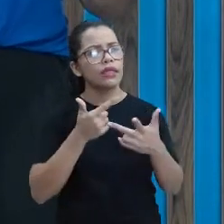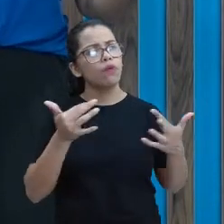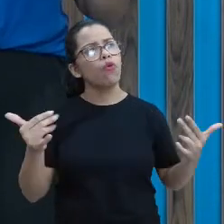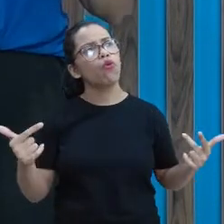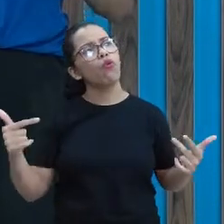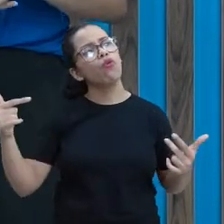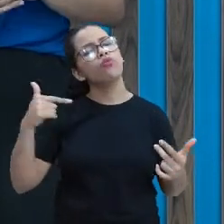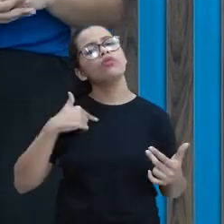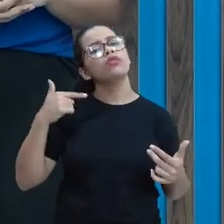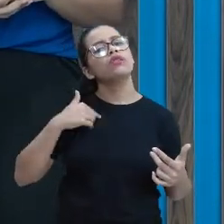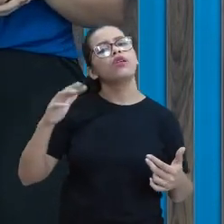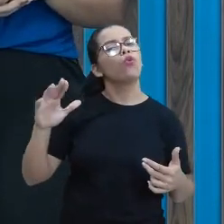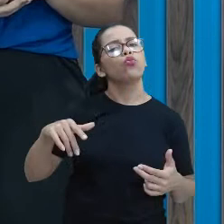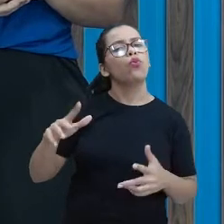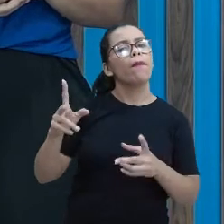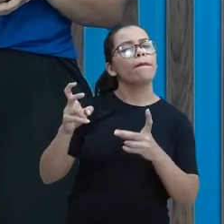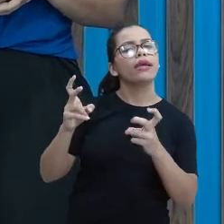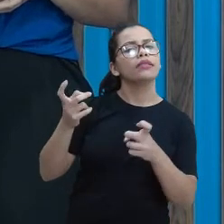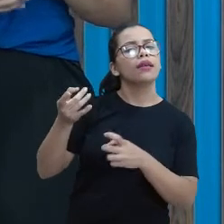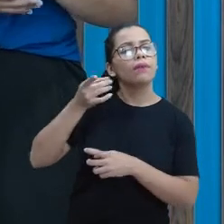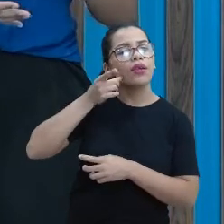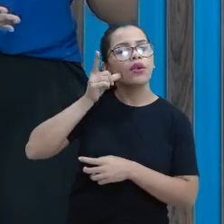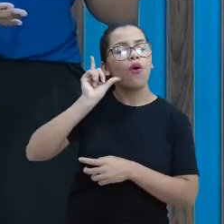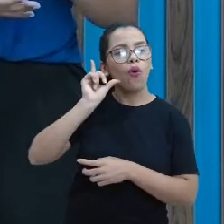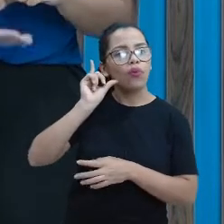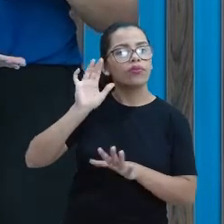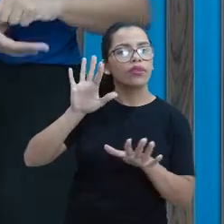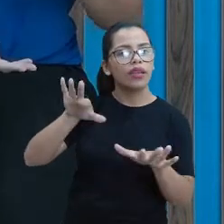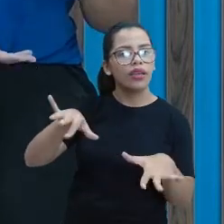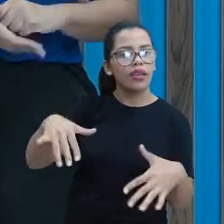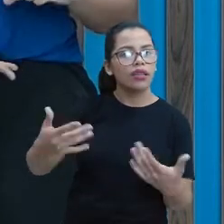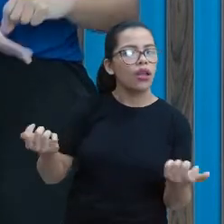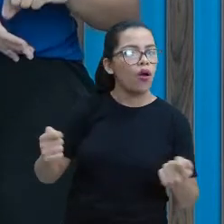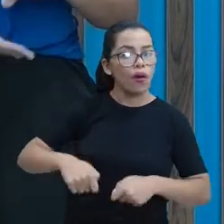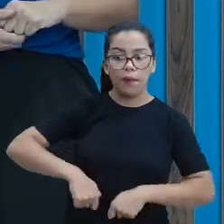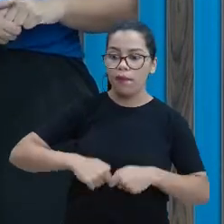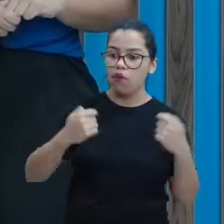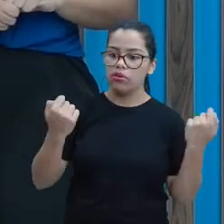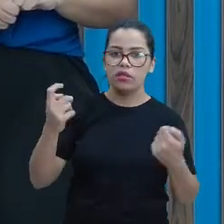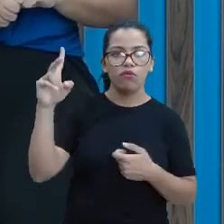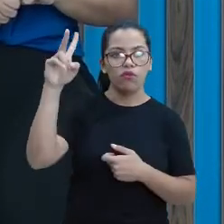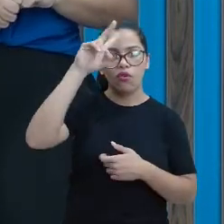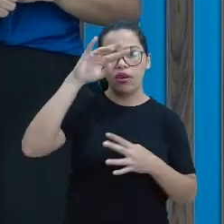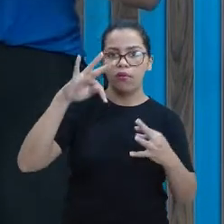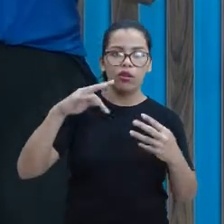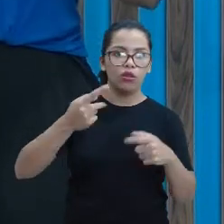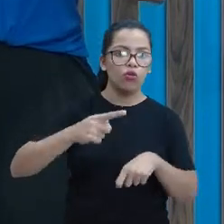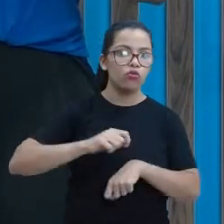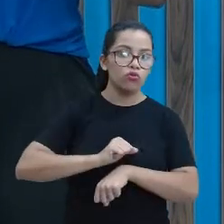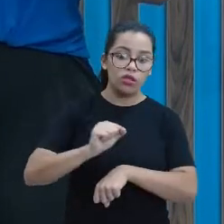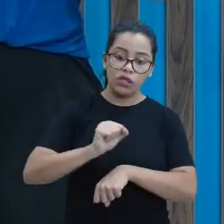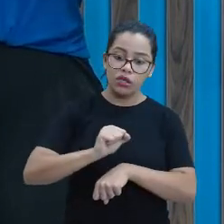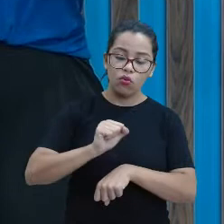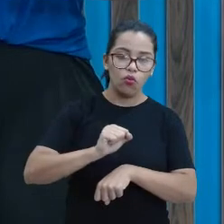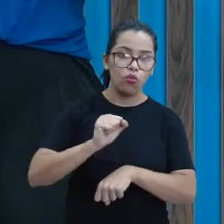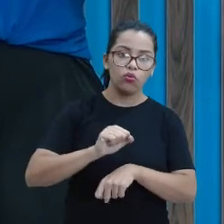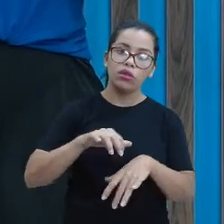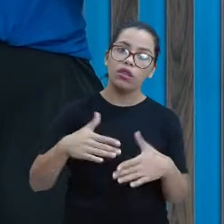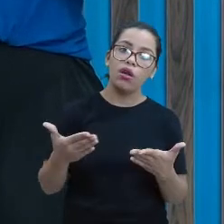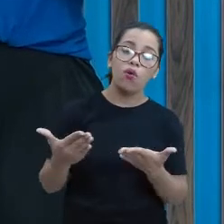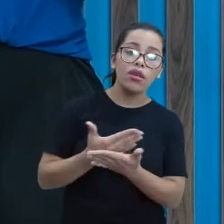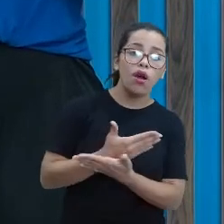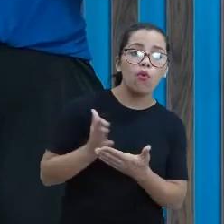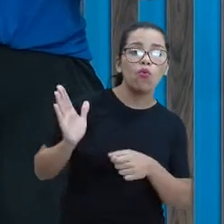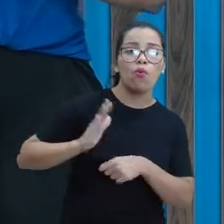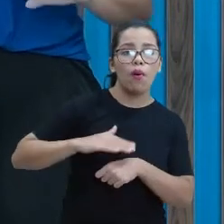minha memória já não é a mesma. E é impossível que eu lembre de todos os segundos. Então, em algum momento, eu vou preencher essa